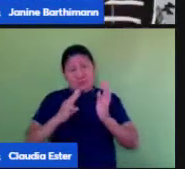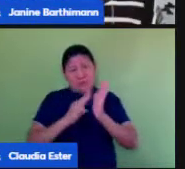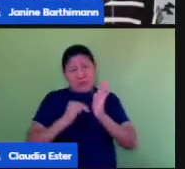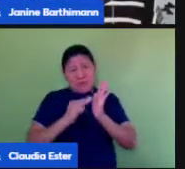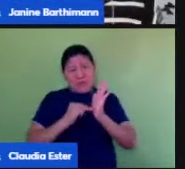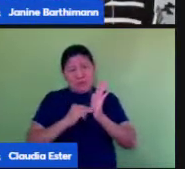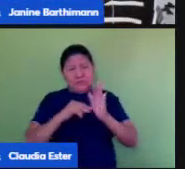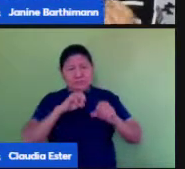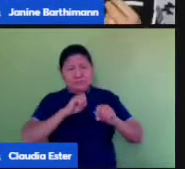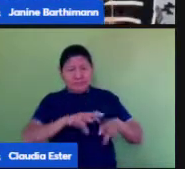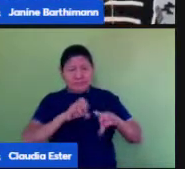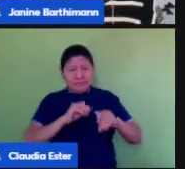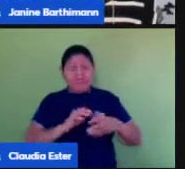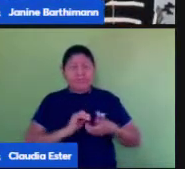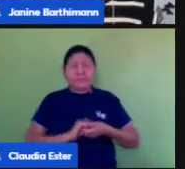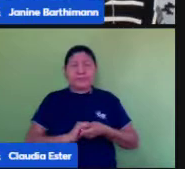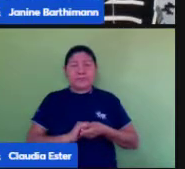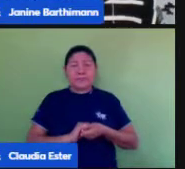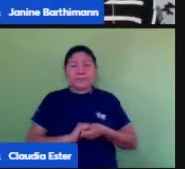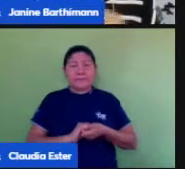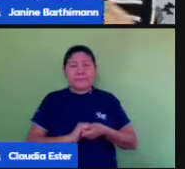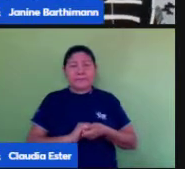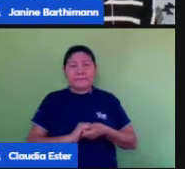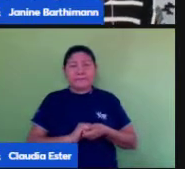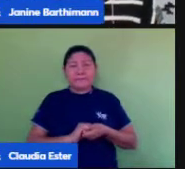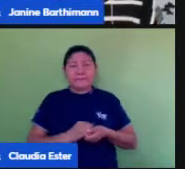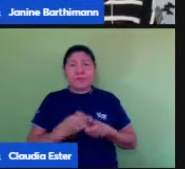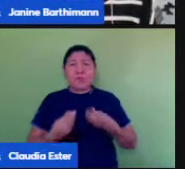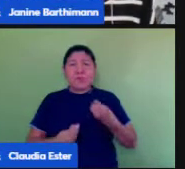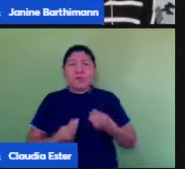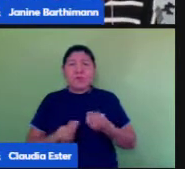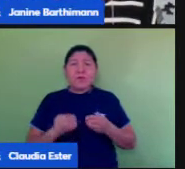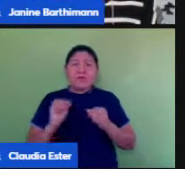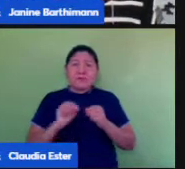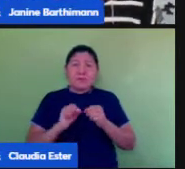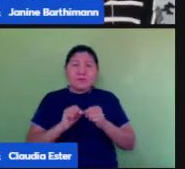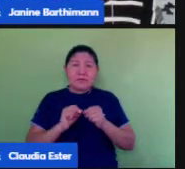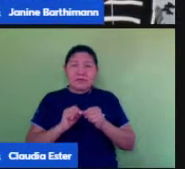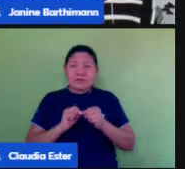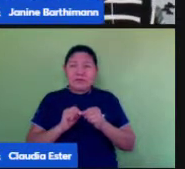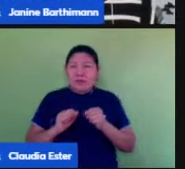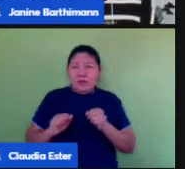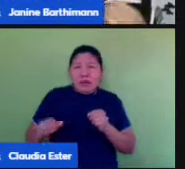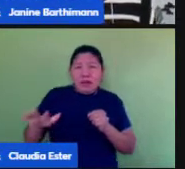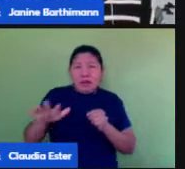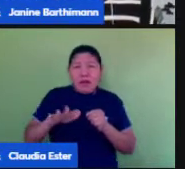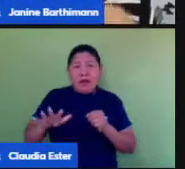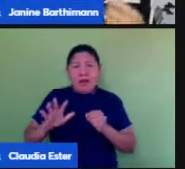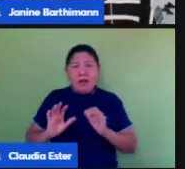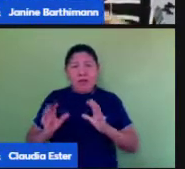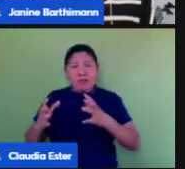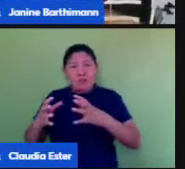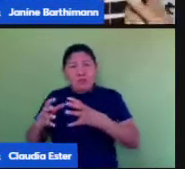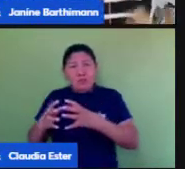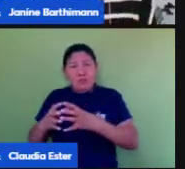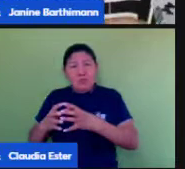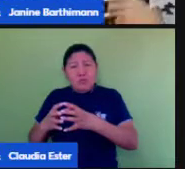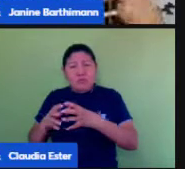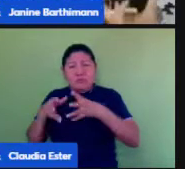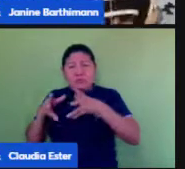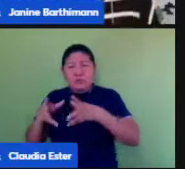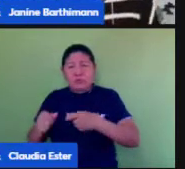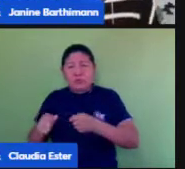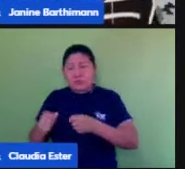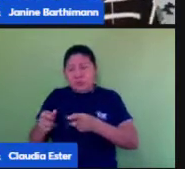estou desenvolvendo com aquele aluno, com aquela turma, e se de fato ela está tendo êxito. E